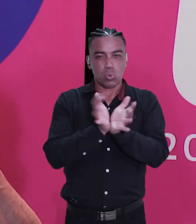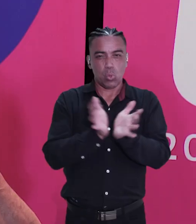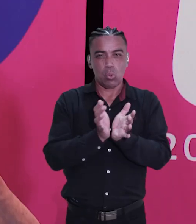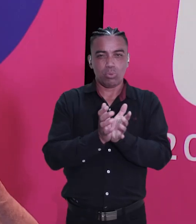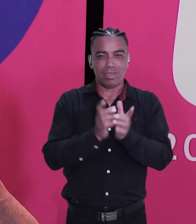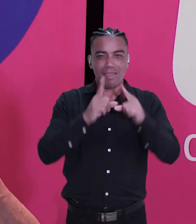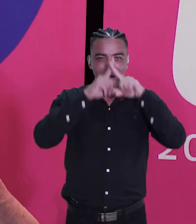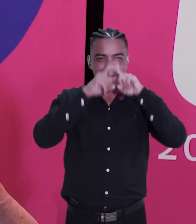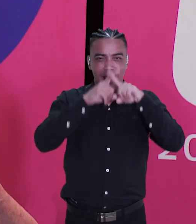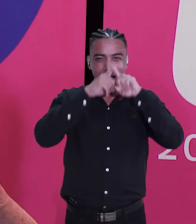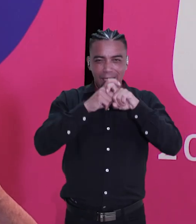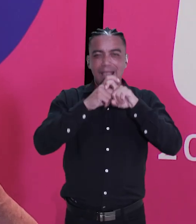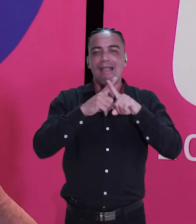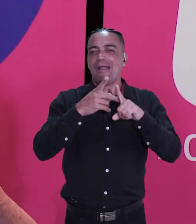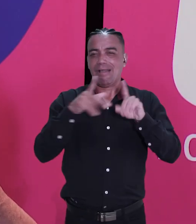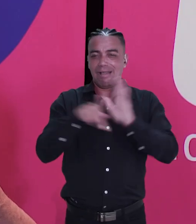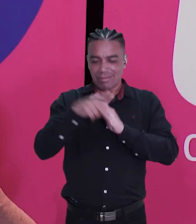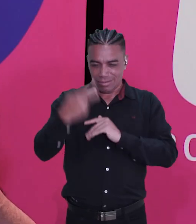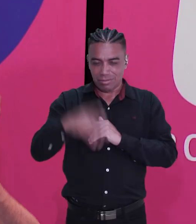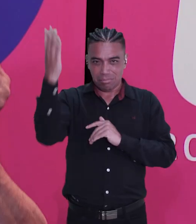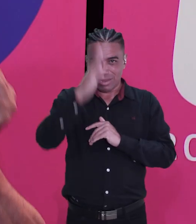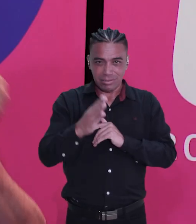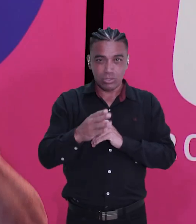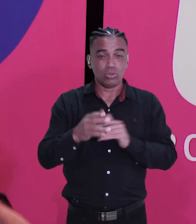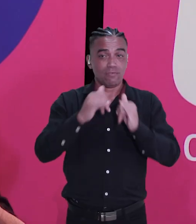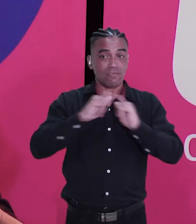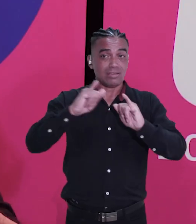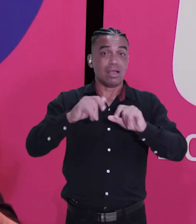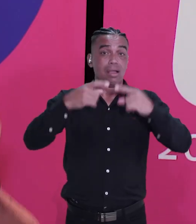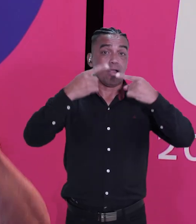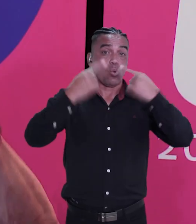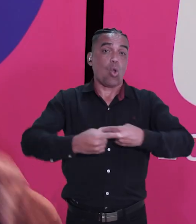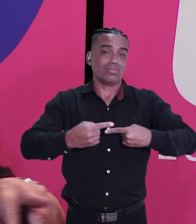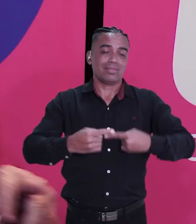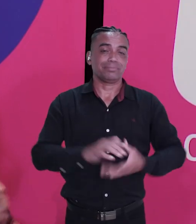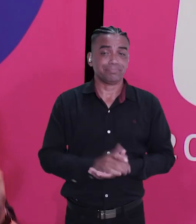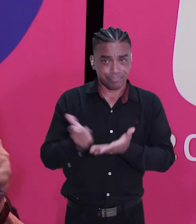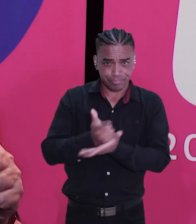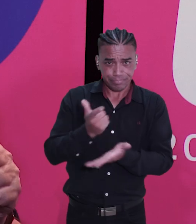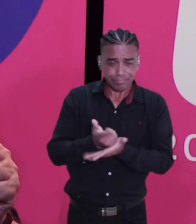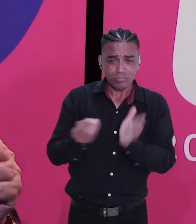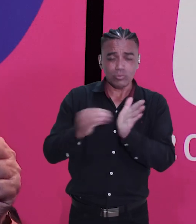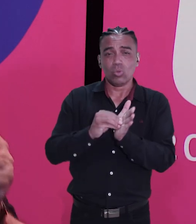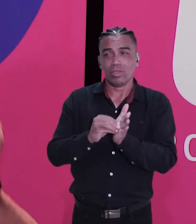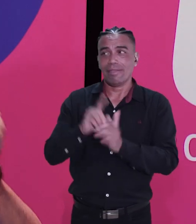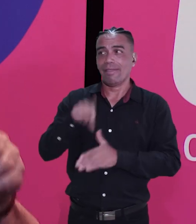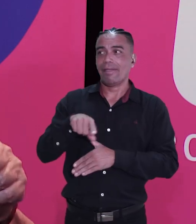simpatizantes do nazismo e do fascismo no Brasil, que faziam essa contra-propaganda. Isso é uma coisa interessante que está no livro, é o